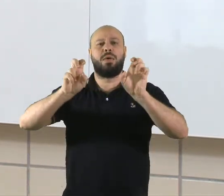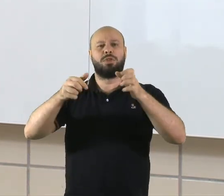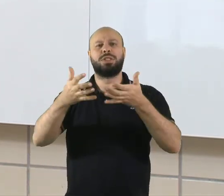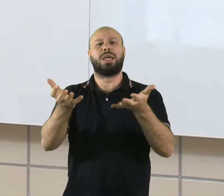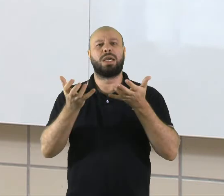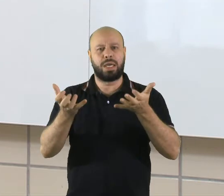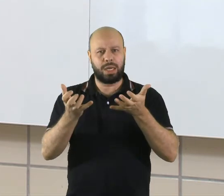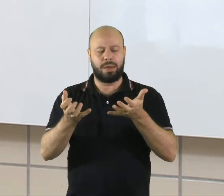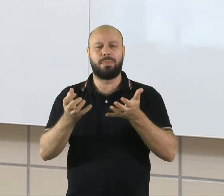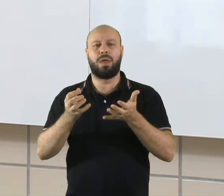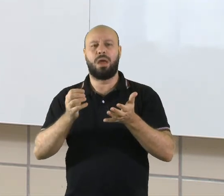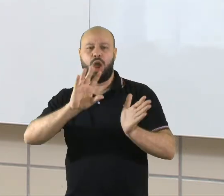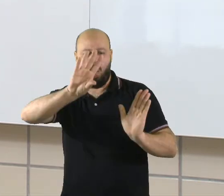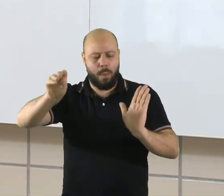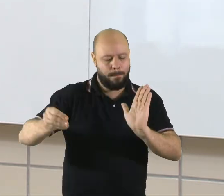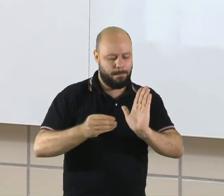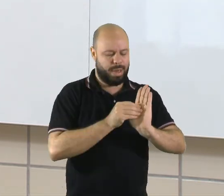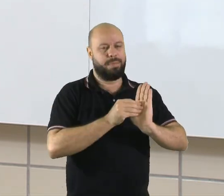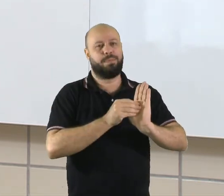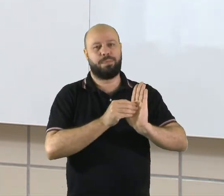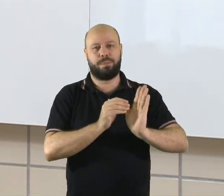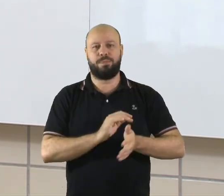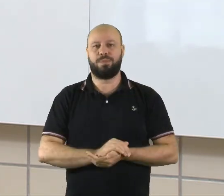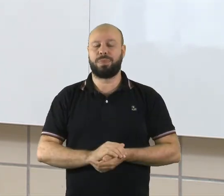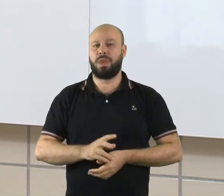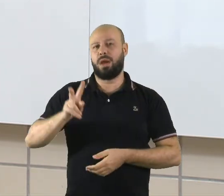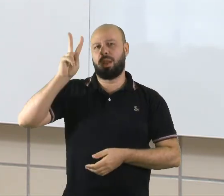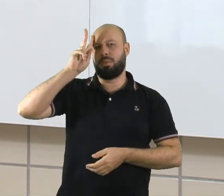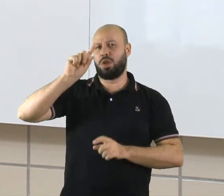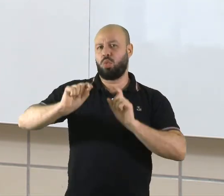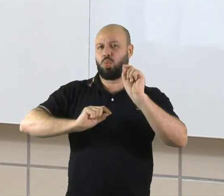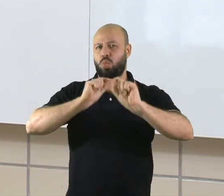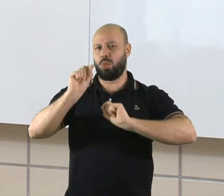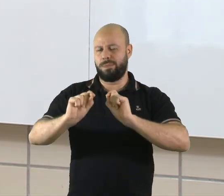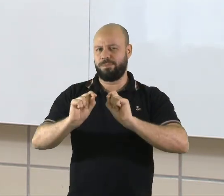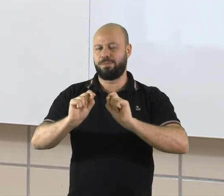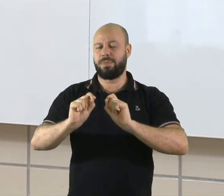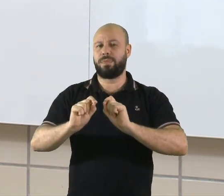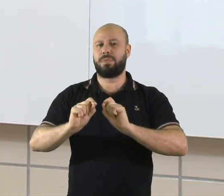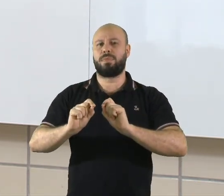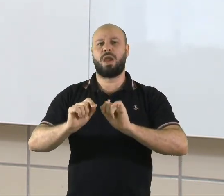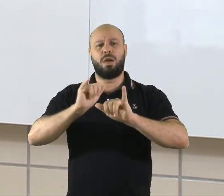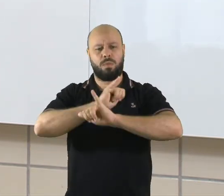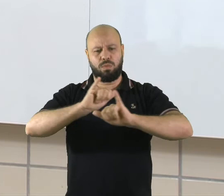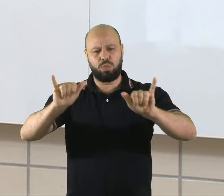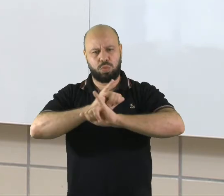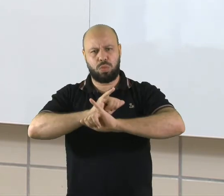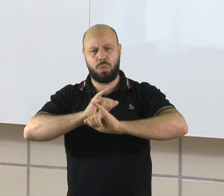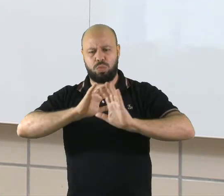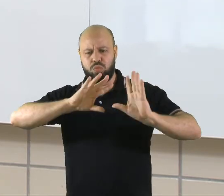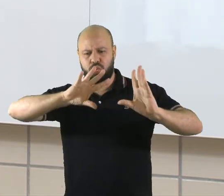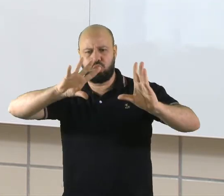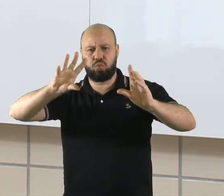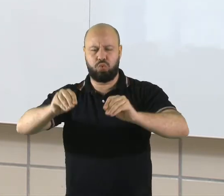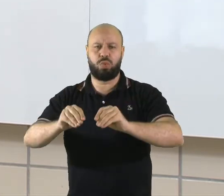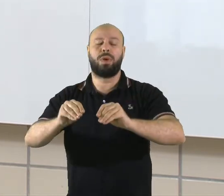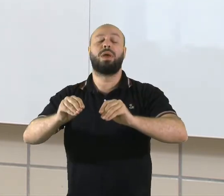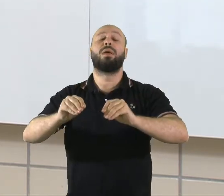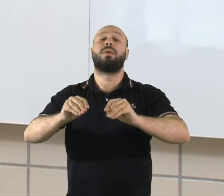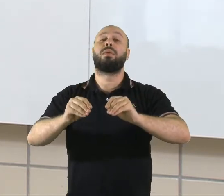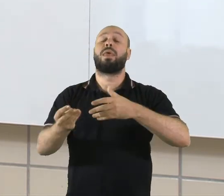falar e produzir o seu texto. Lembrando que todas as informações sobre texto